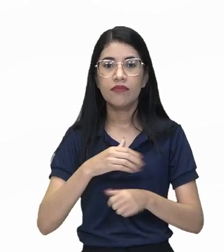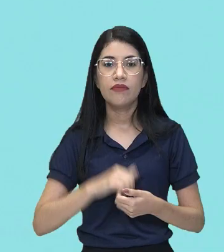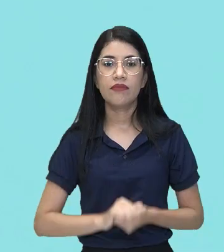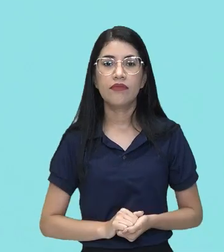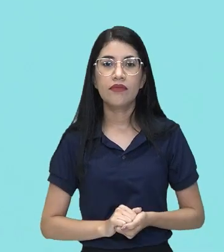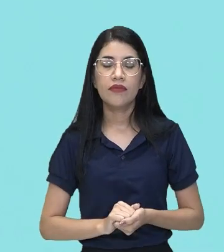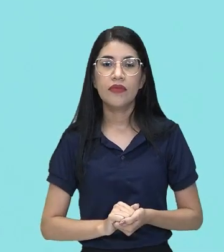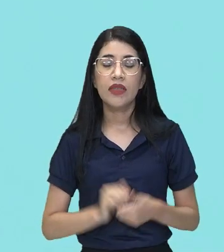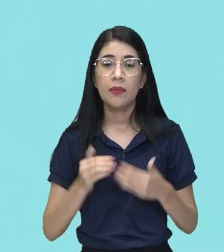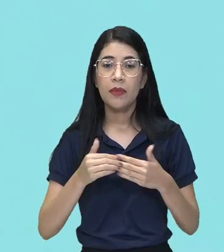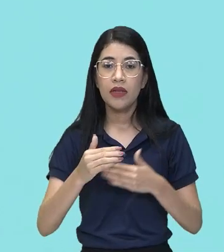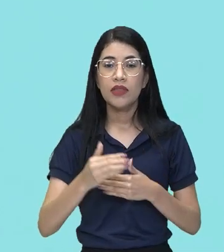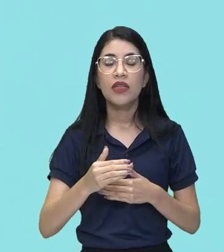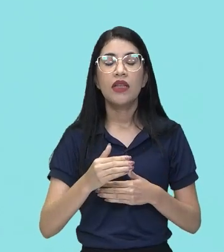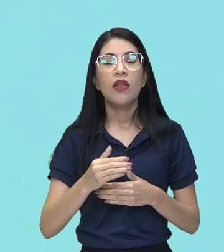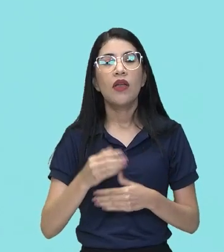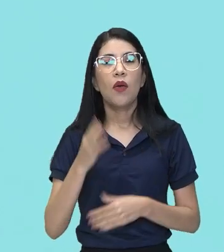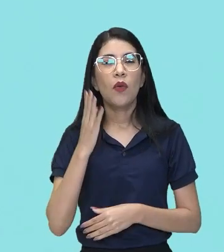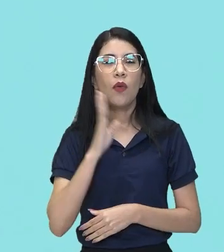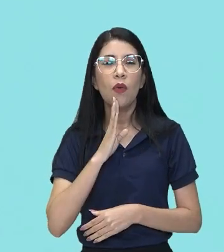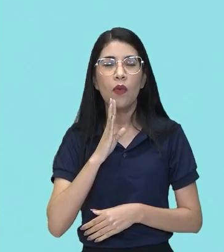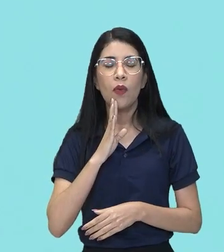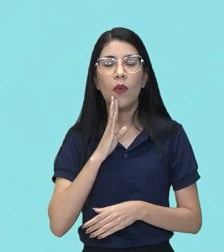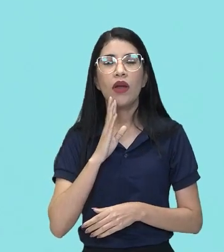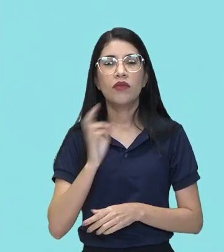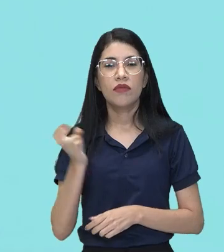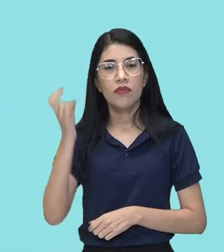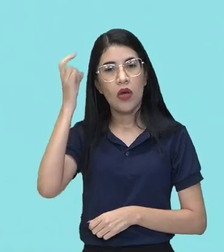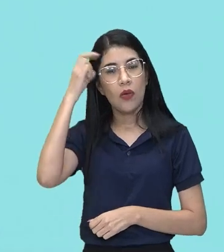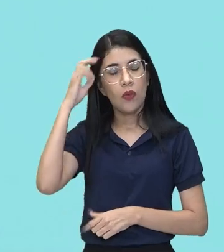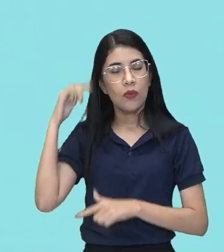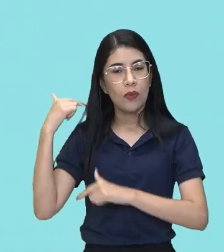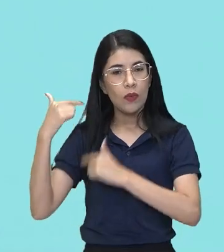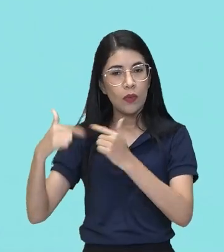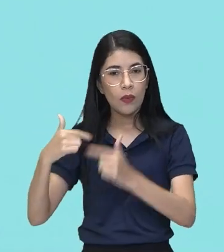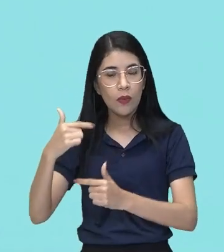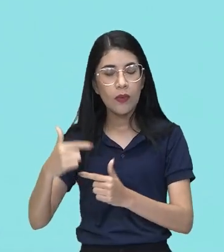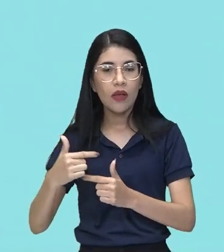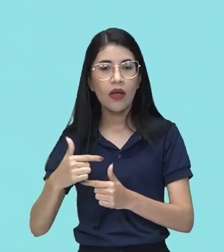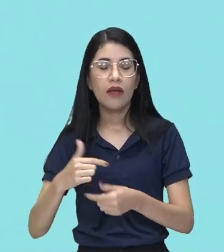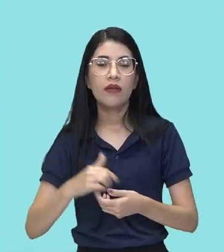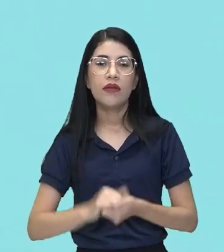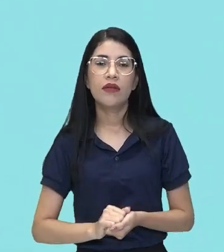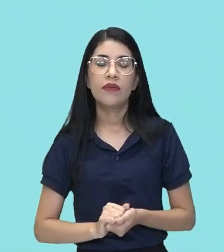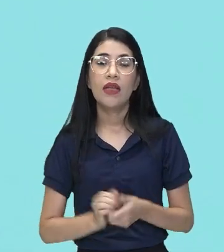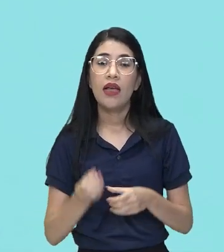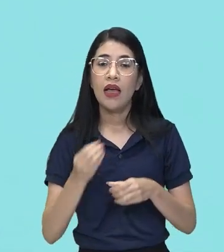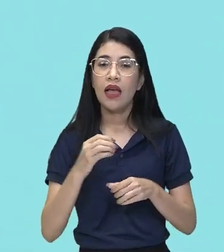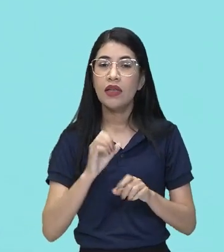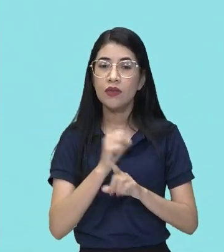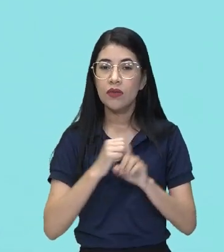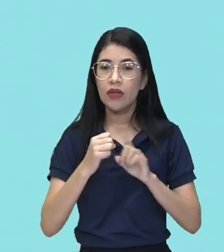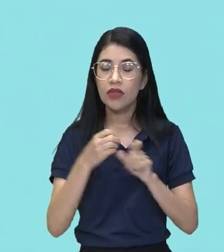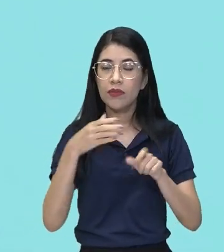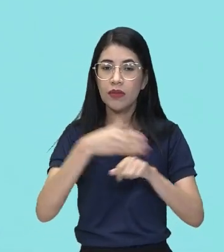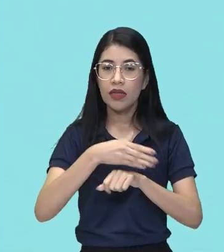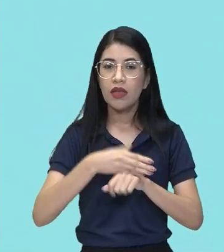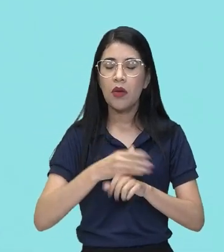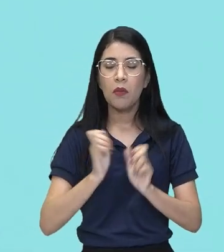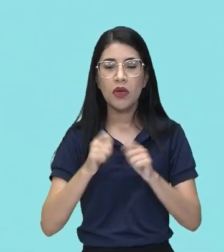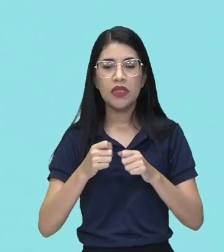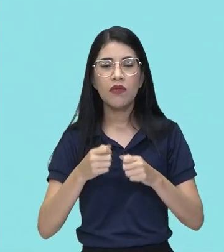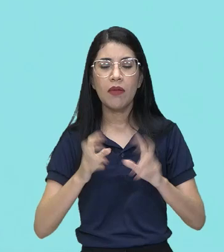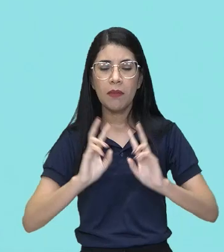que eu conheço a cultura popular, a minha cultura popular, da sociedade a qual eu pertenço, eu começo a me entender